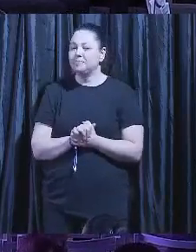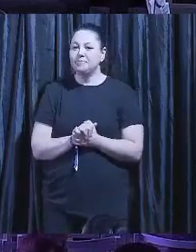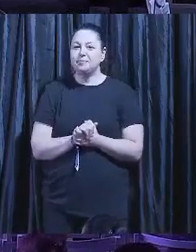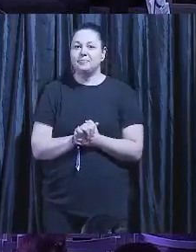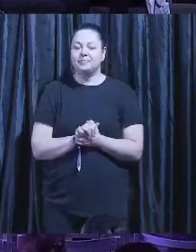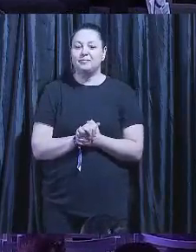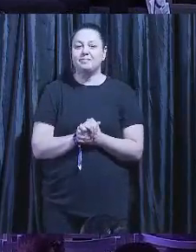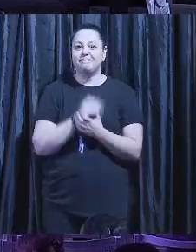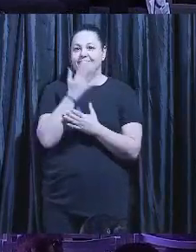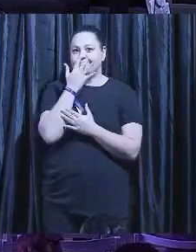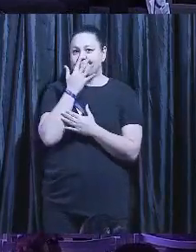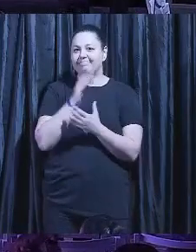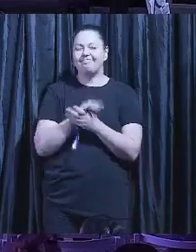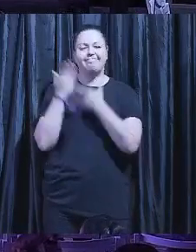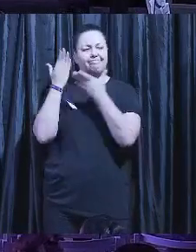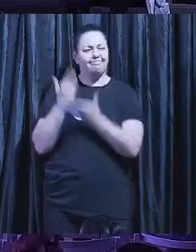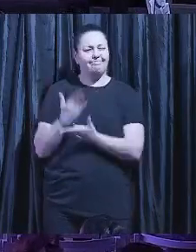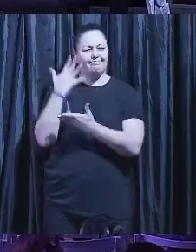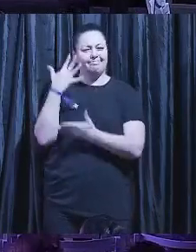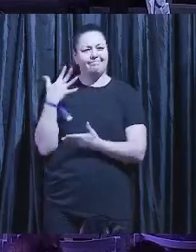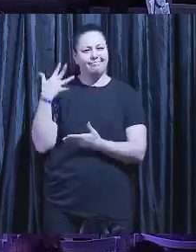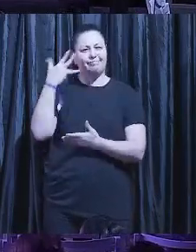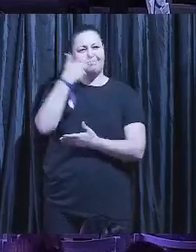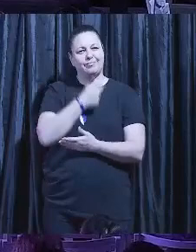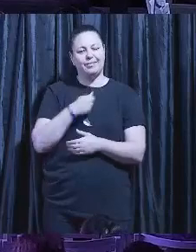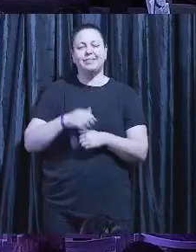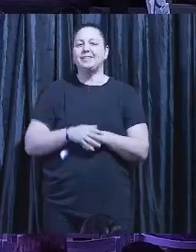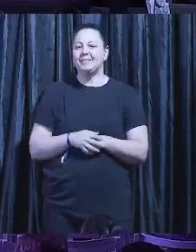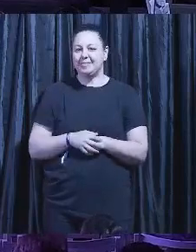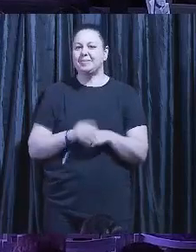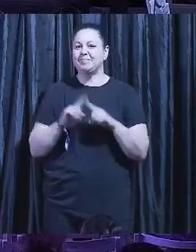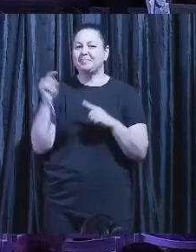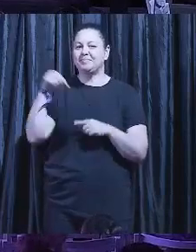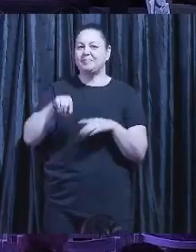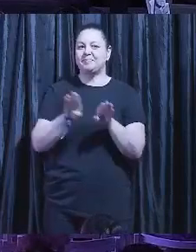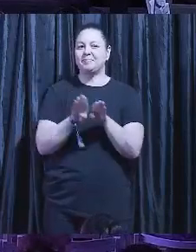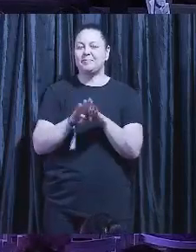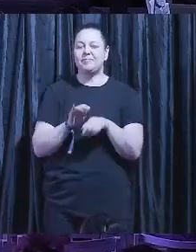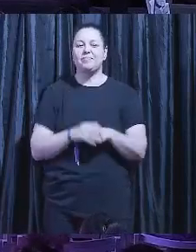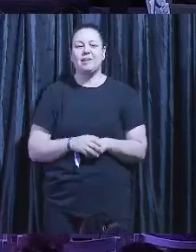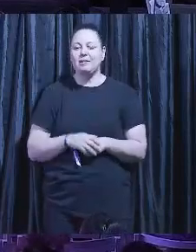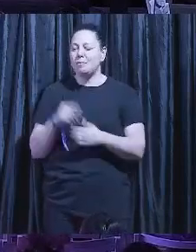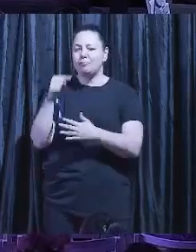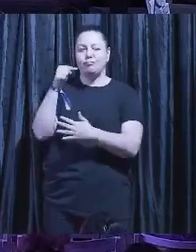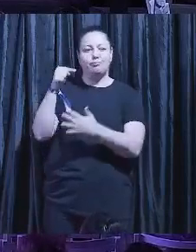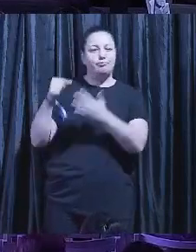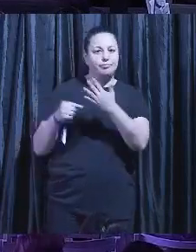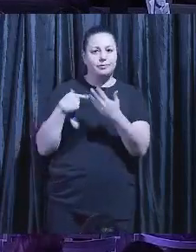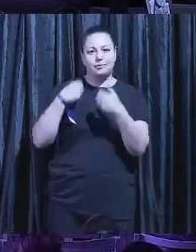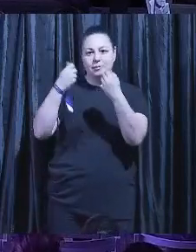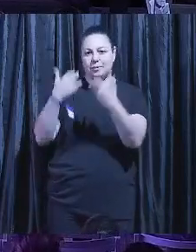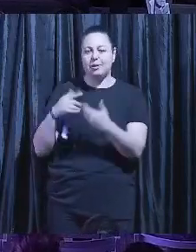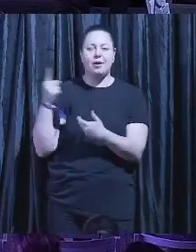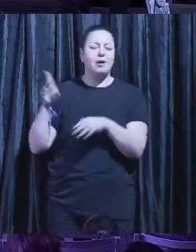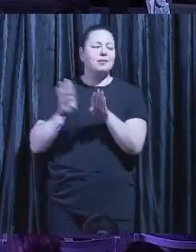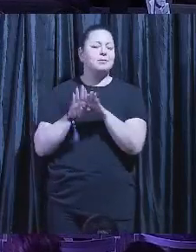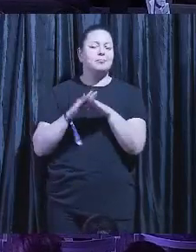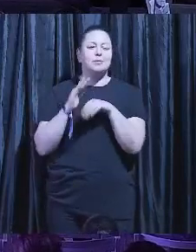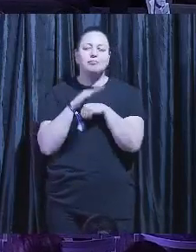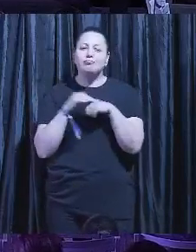Ela não colocou no currículo que ela é bonita, mas está aqui também. Além de tudo isso que vocês ouviram falar, é um doce de